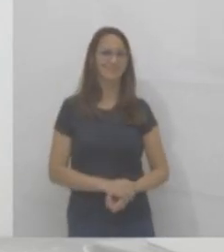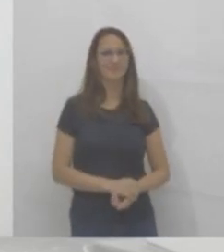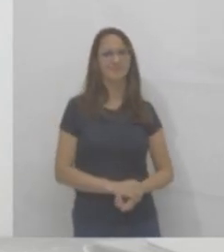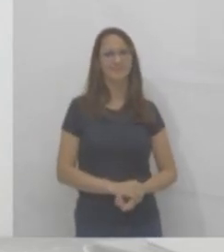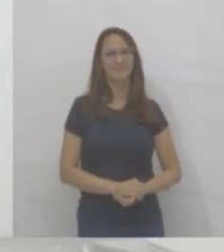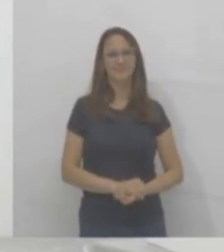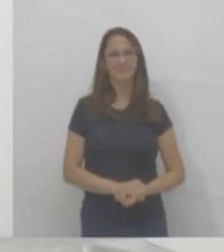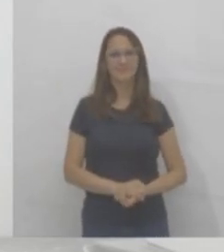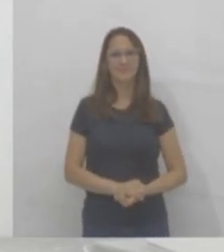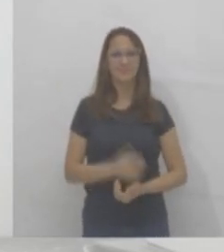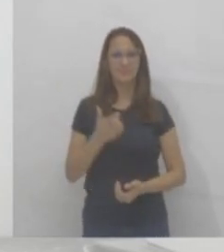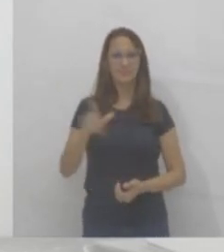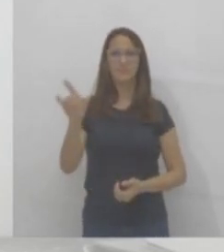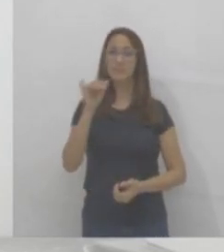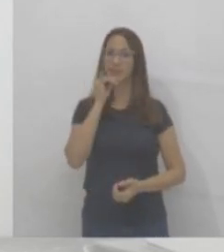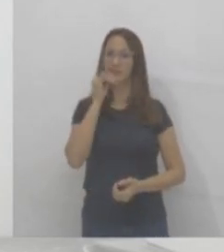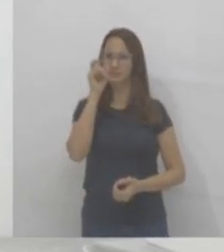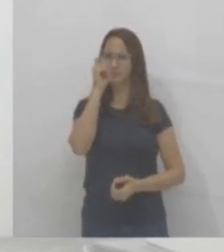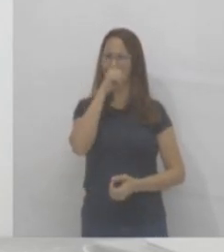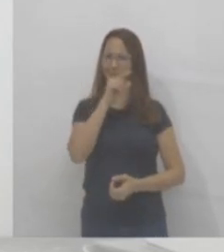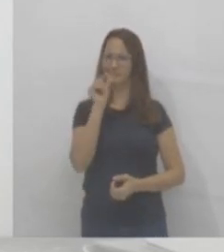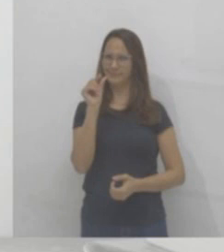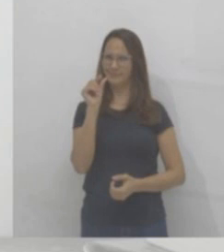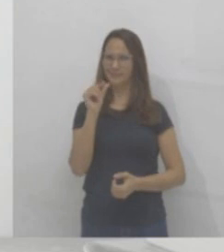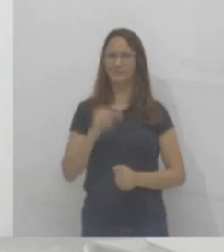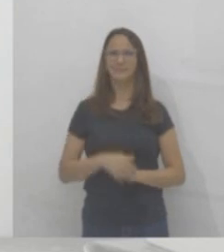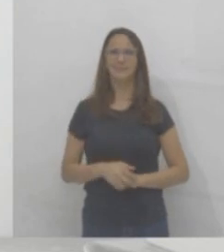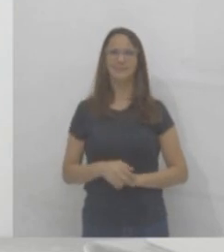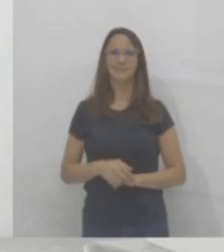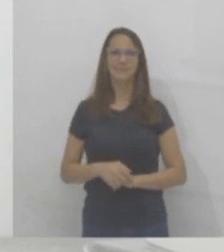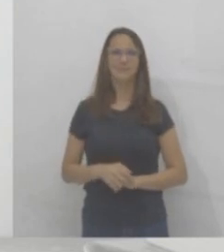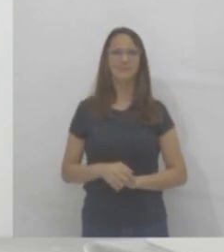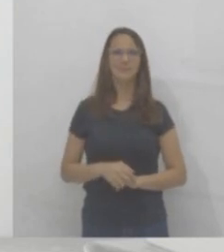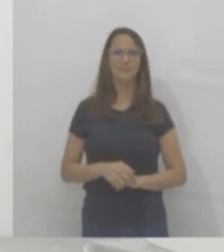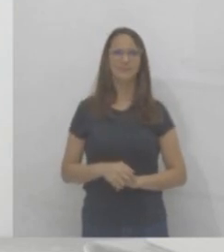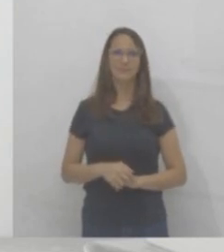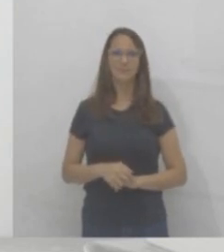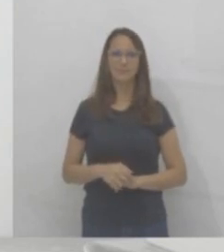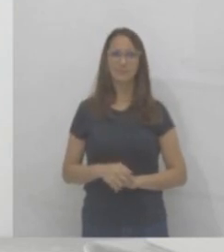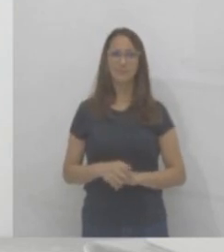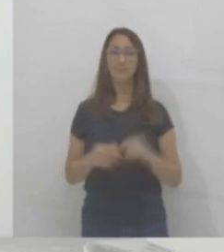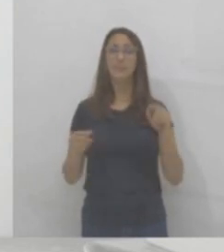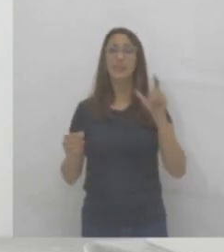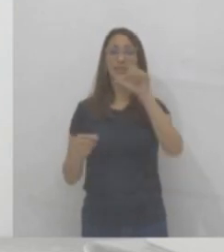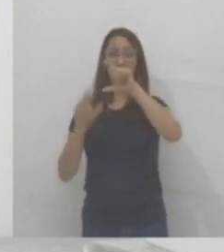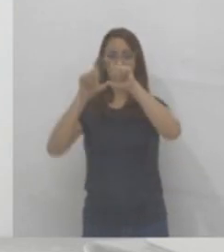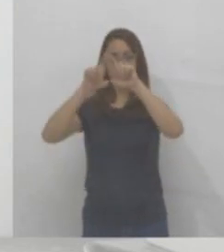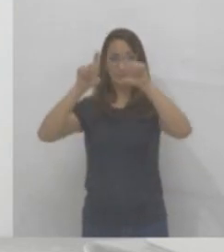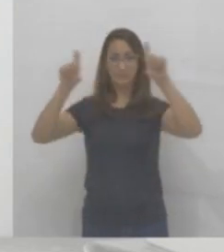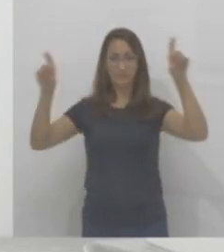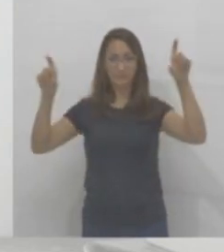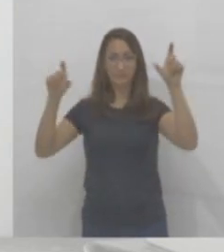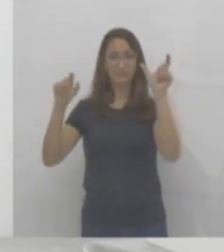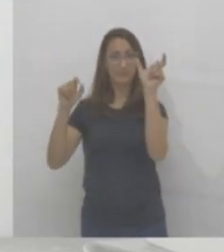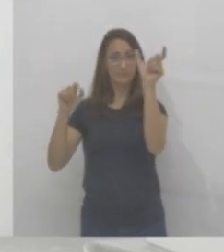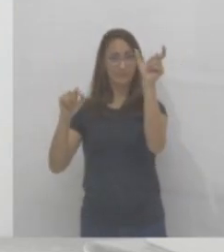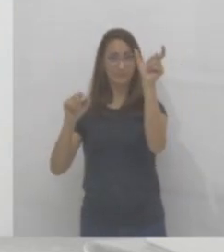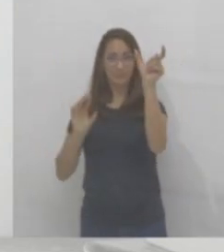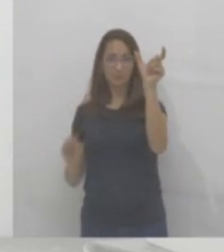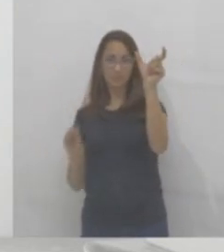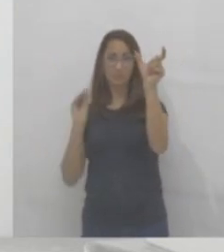mais um exemplo. Vamos dificultar um pouquinho também, né? E essa aqui, tá? Qual a alternativa mais adequada para a ideia da frase?